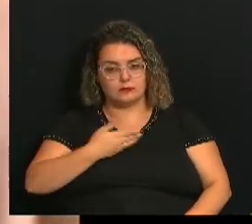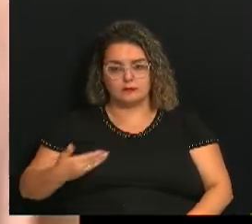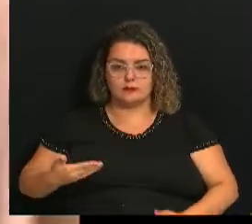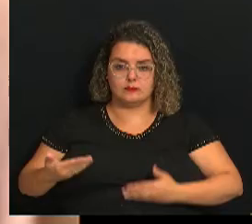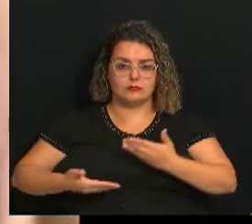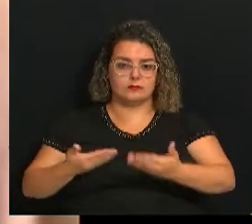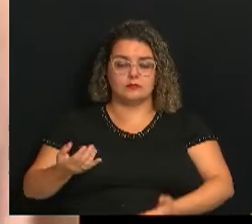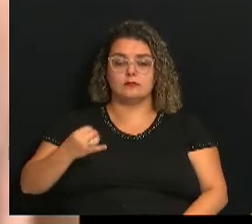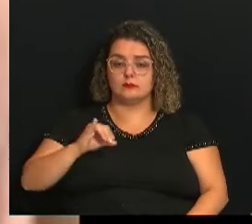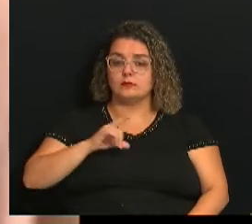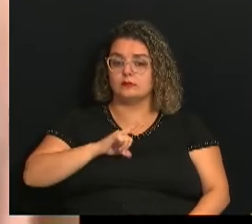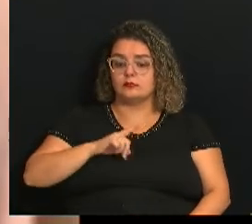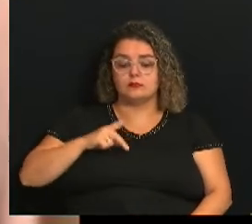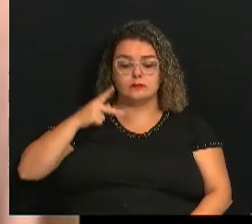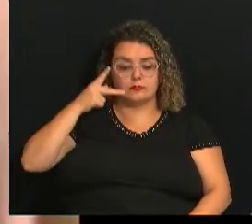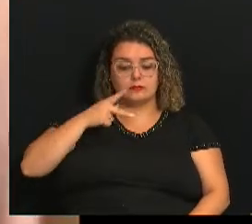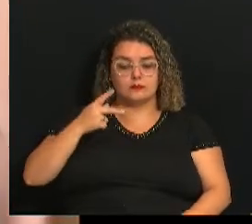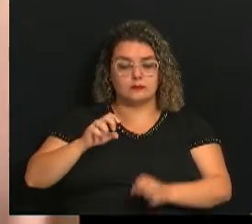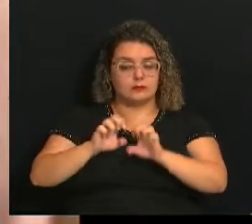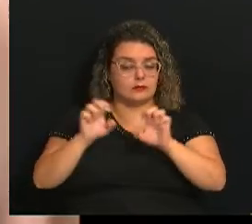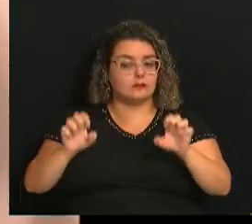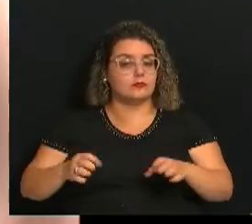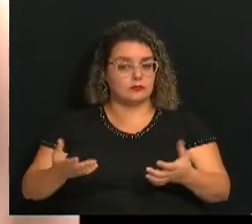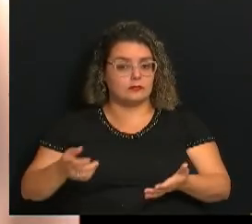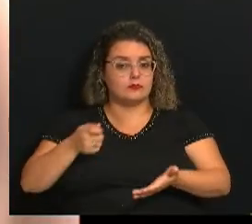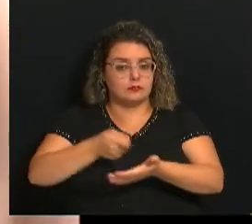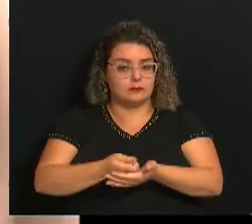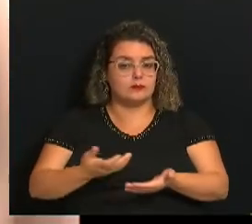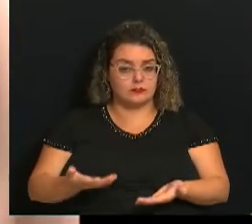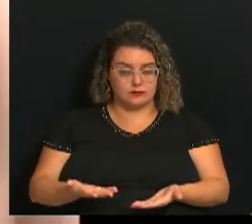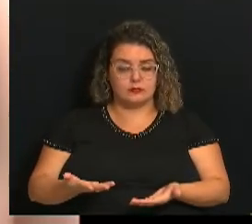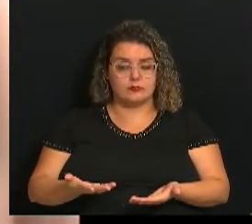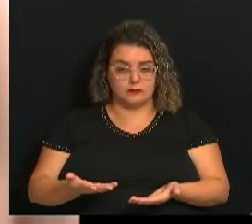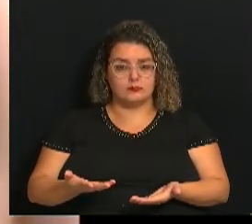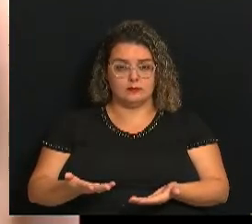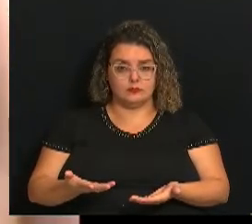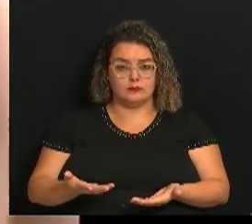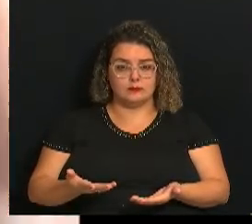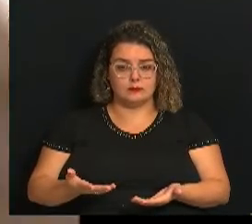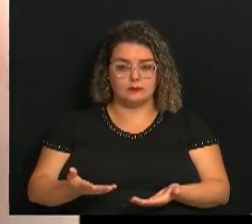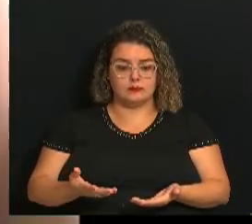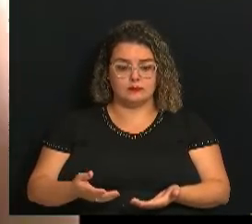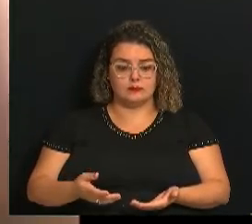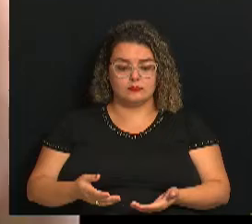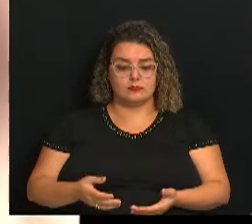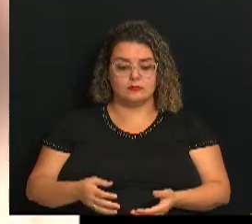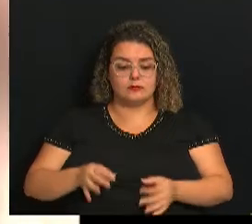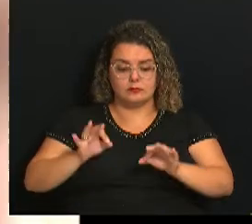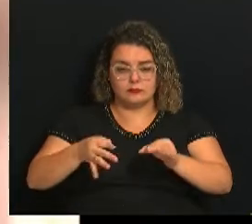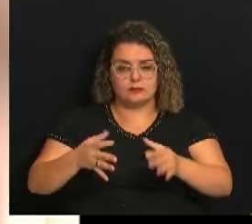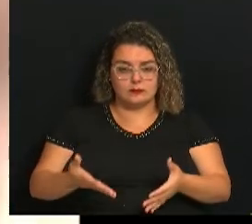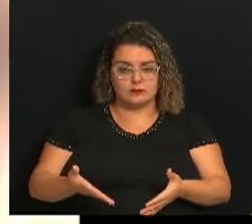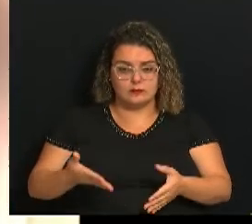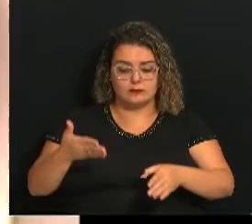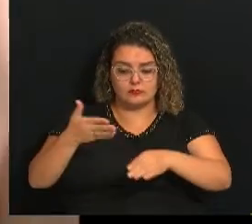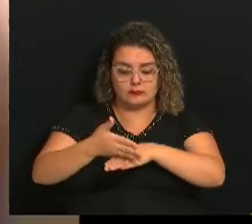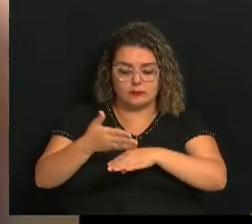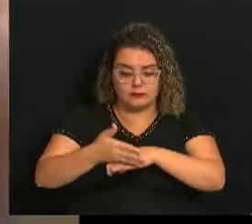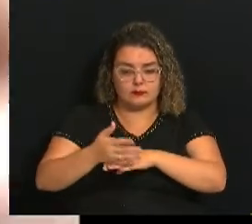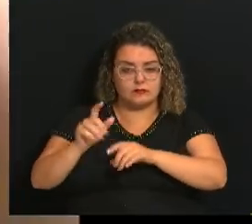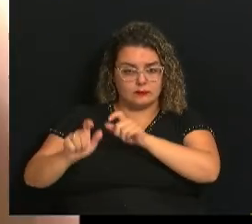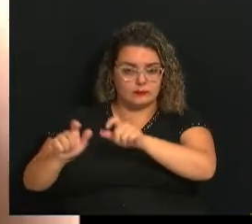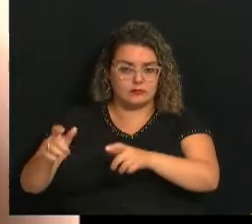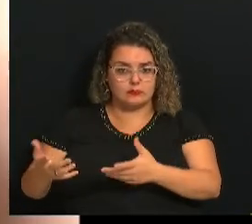de políticas culturais efetivas sendo executadas e acessadas pela população hoje,